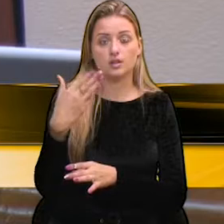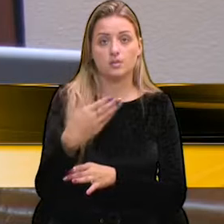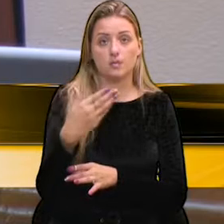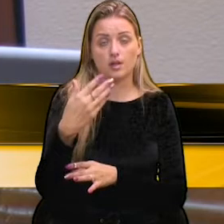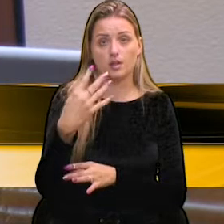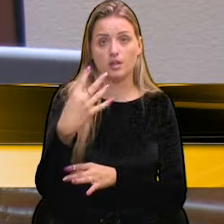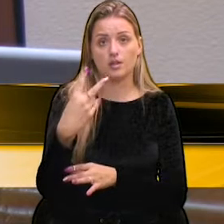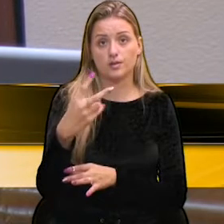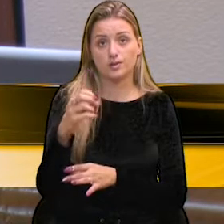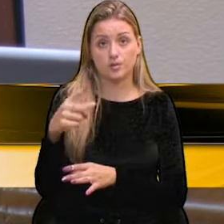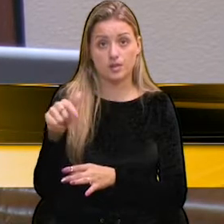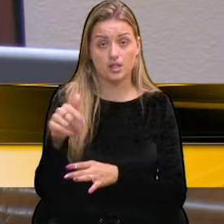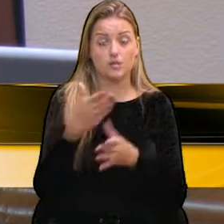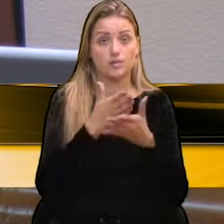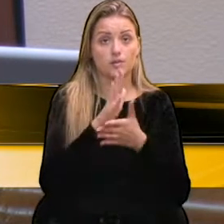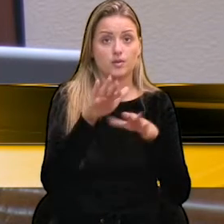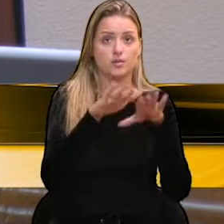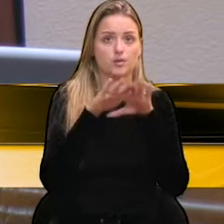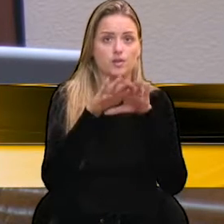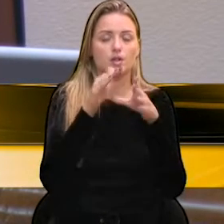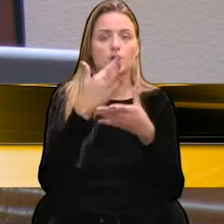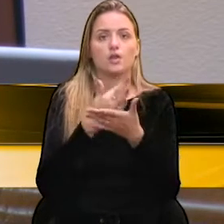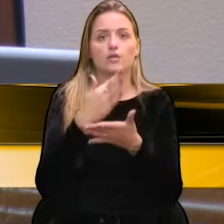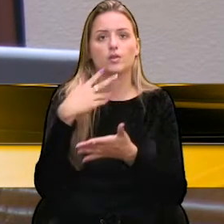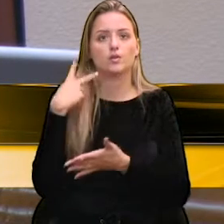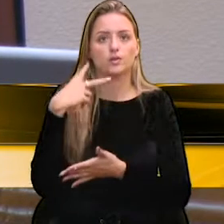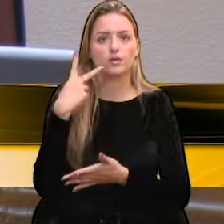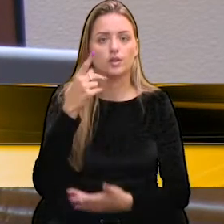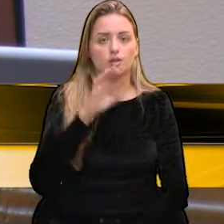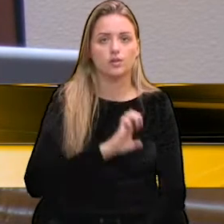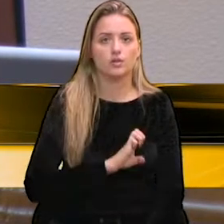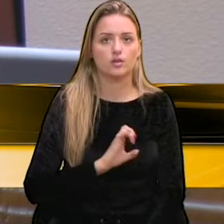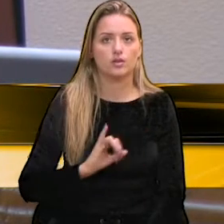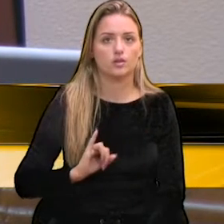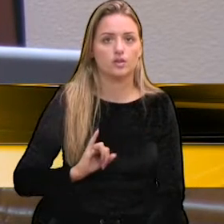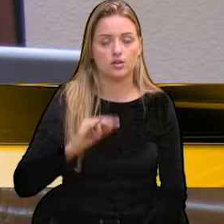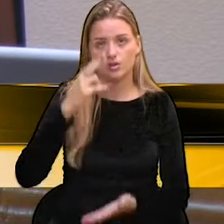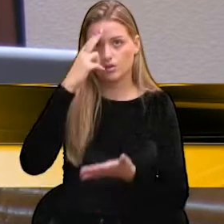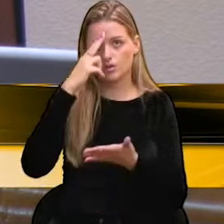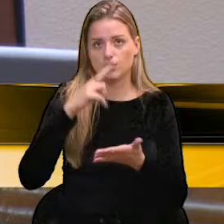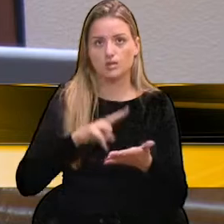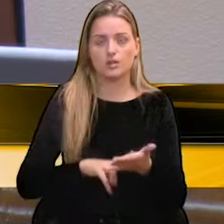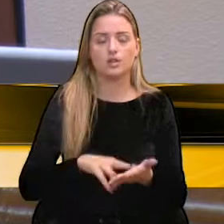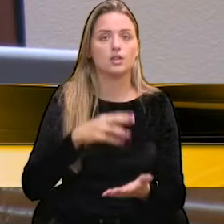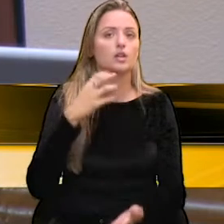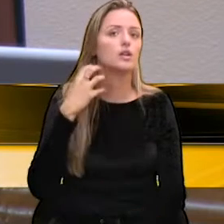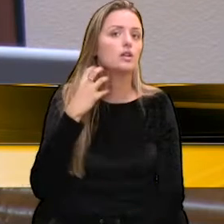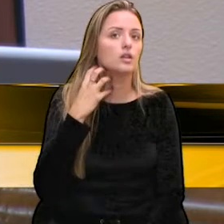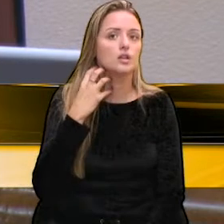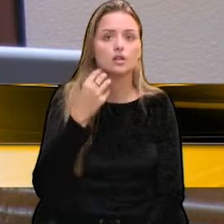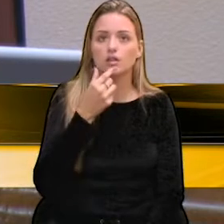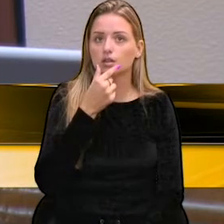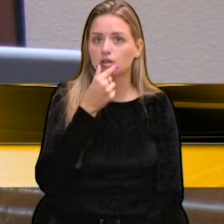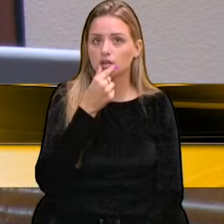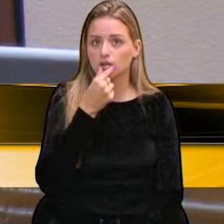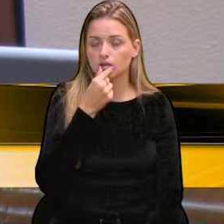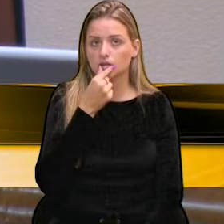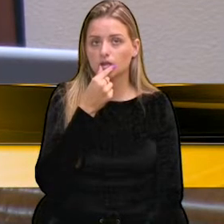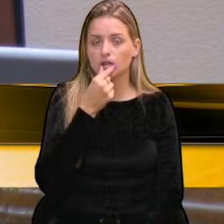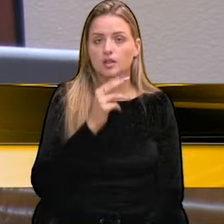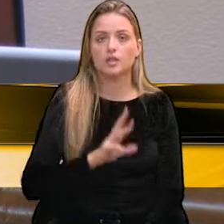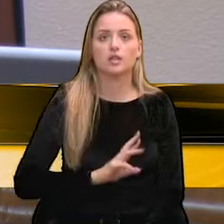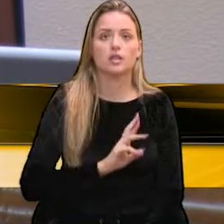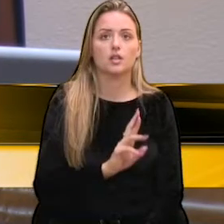PL 143/2016 foi aprovado por unanimidade, com a ausência dos vereadores Edi Carlos, Neril Carteiro, Ricardo Daneluz e Rodrigo Beltrão,